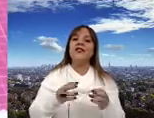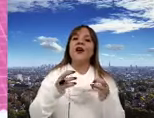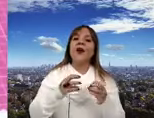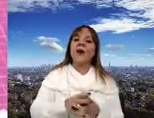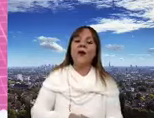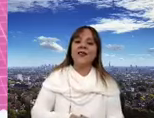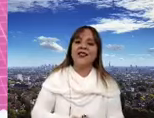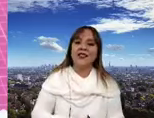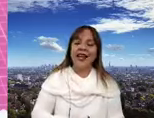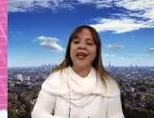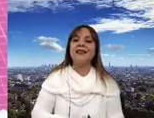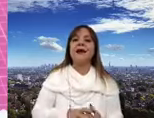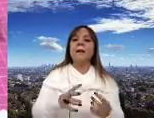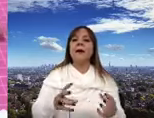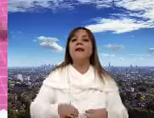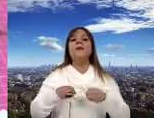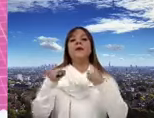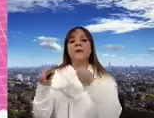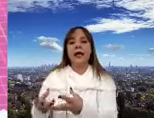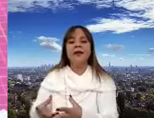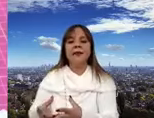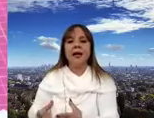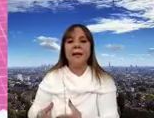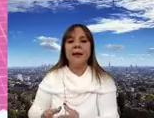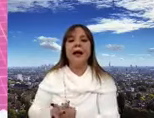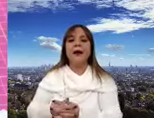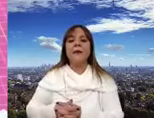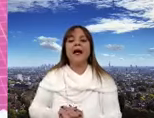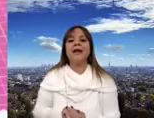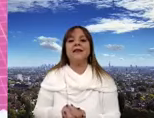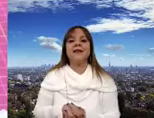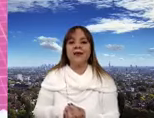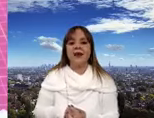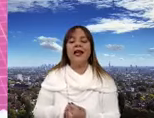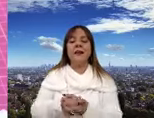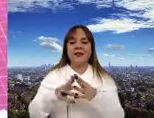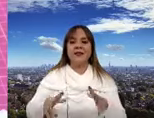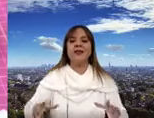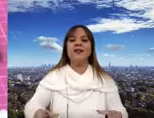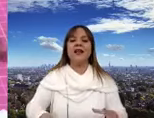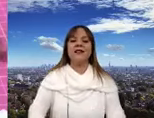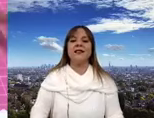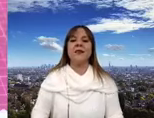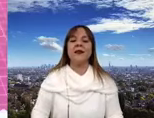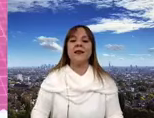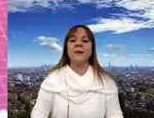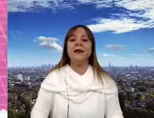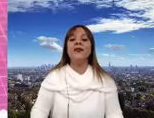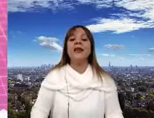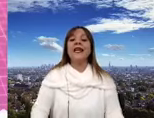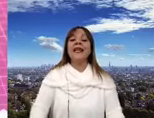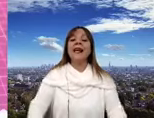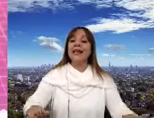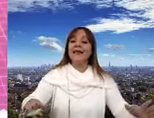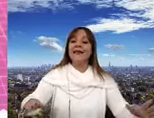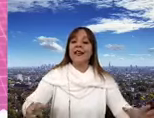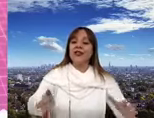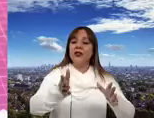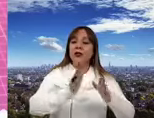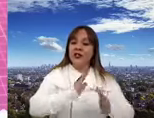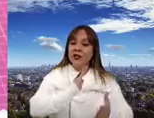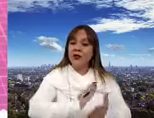as hashtags, manda por e-mail também lá para Santa Fé, né, para se certificar que vocês estão participando. E daí, de 2